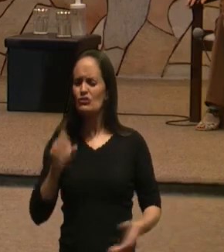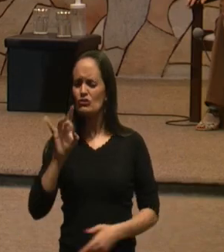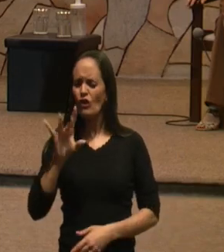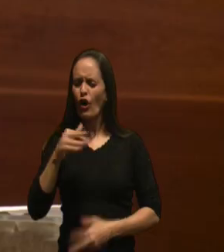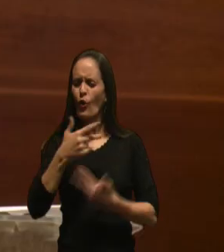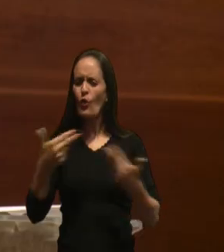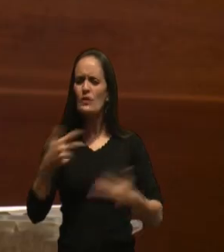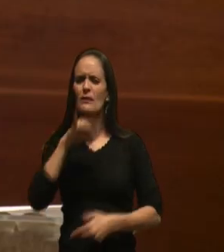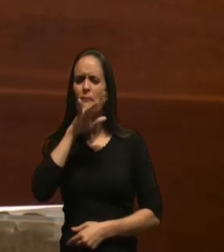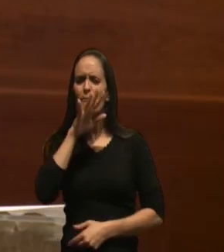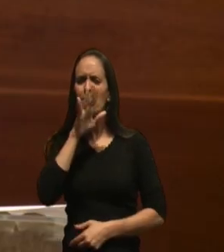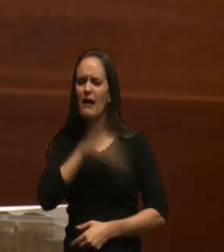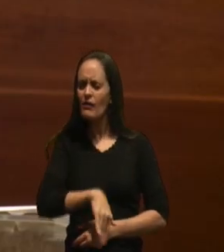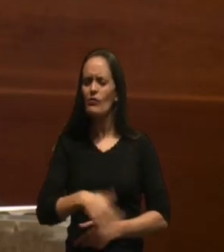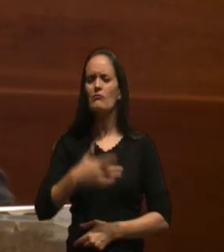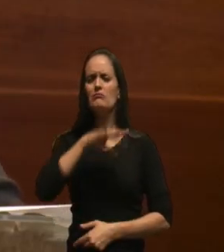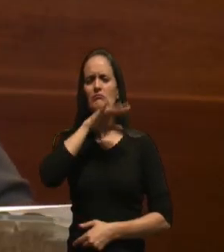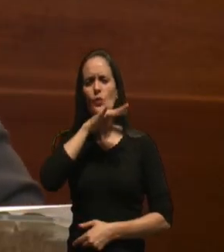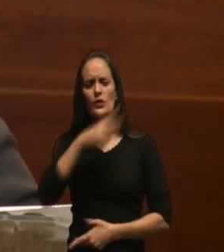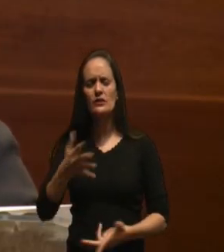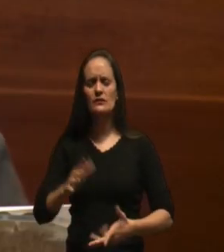só profetiza o que é mau.